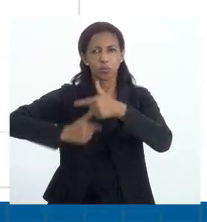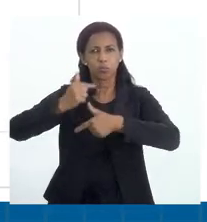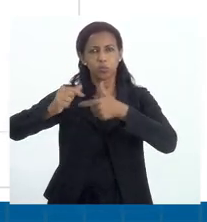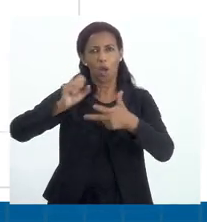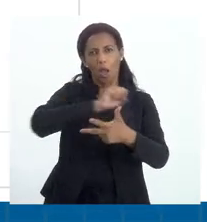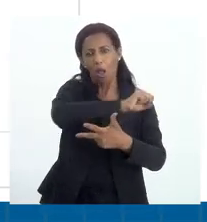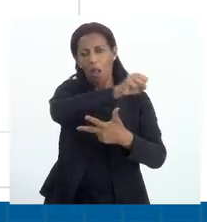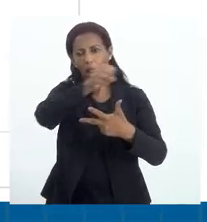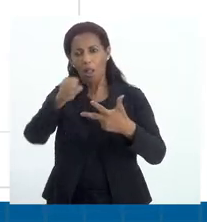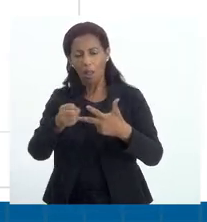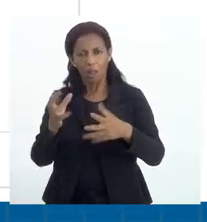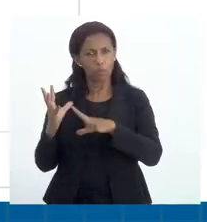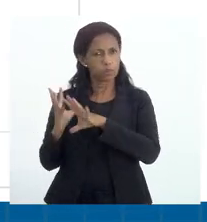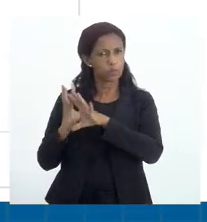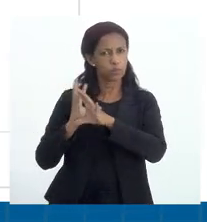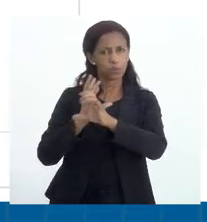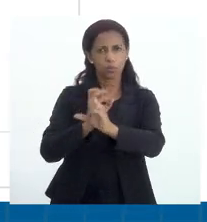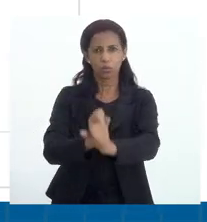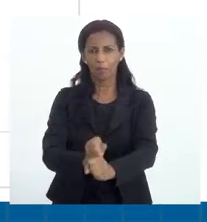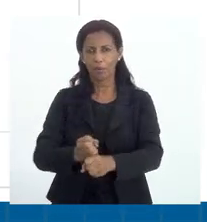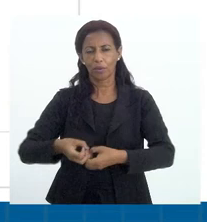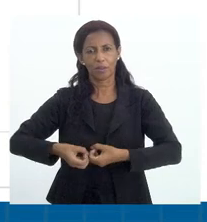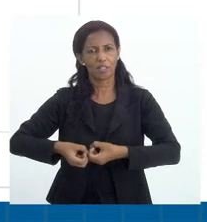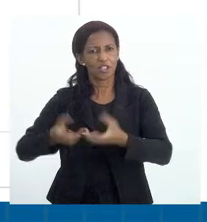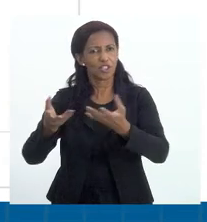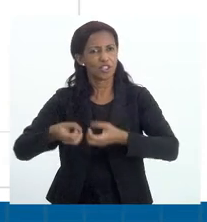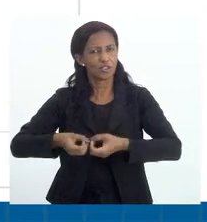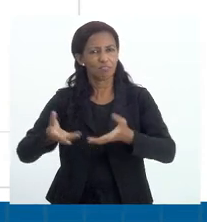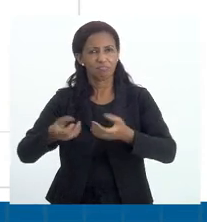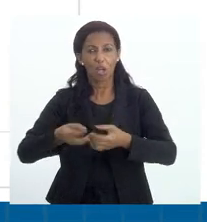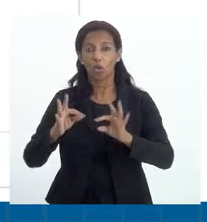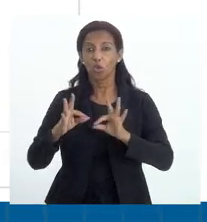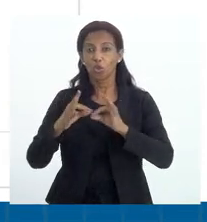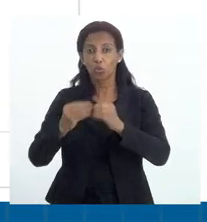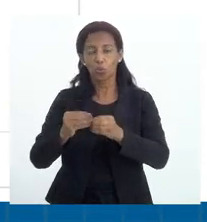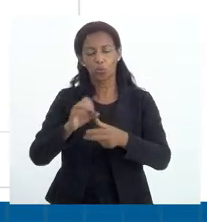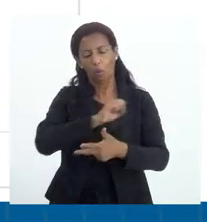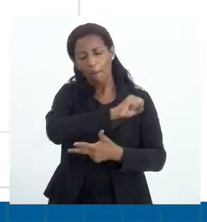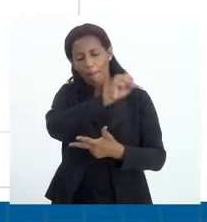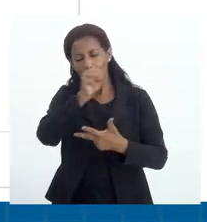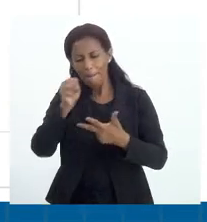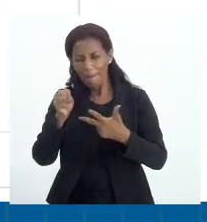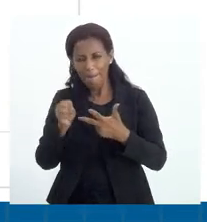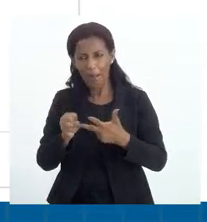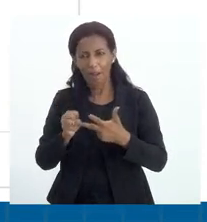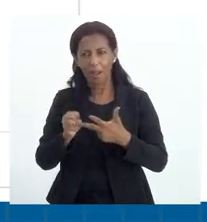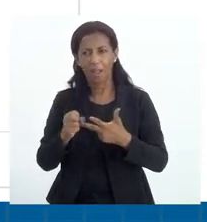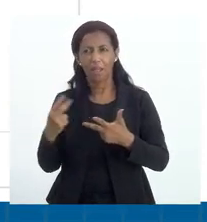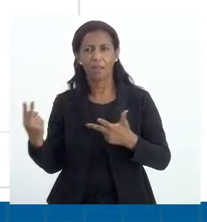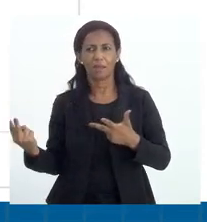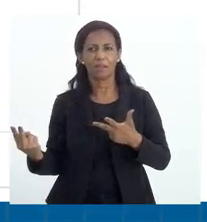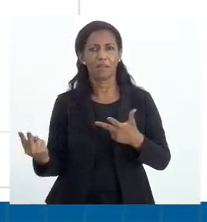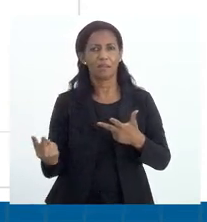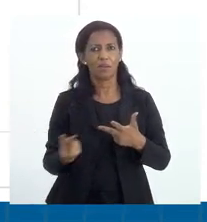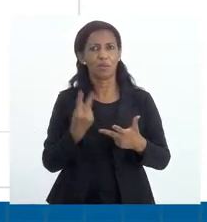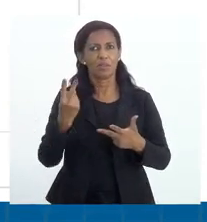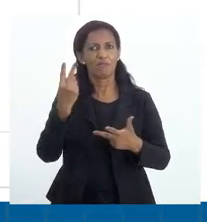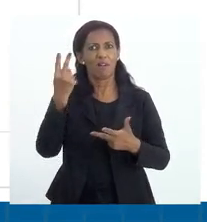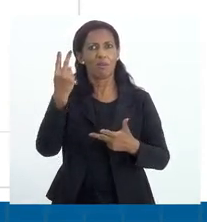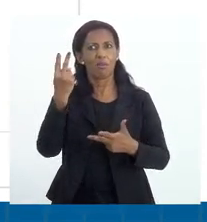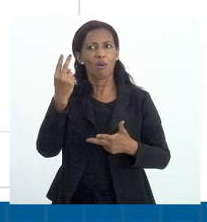poderes, somatório da despesa empenhada de cada um dos poderes, deu esse valor de